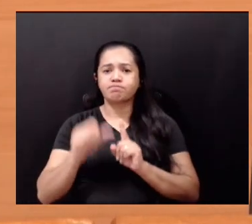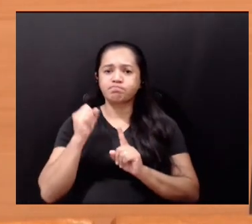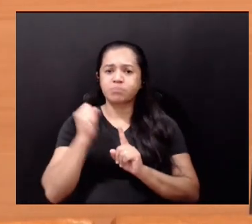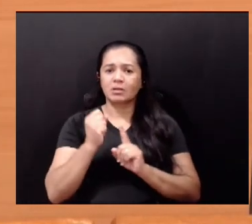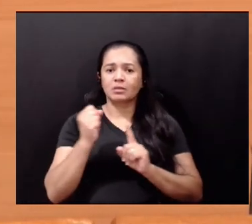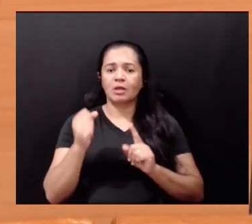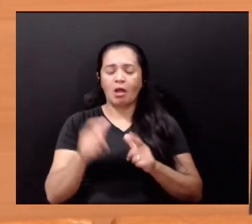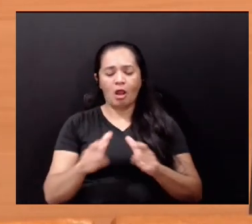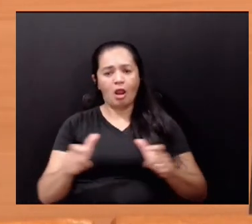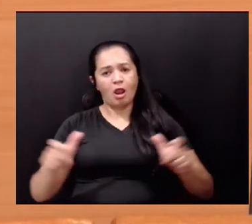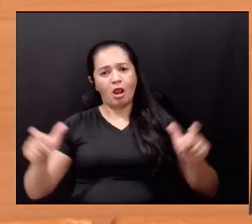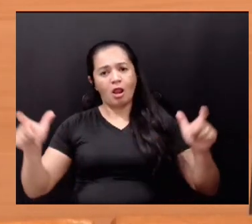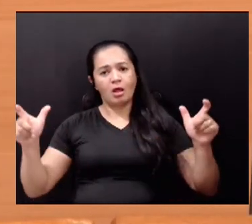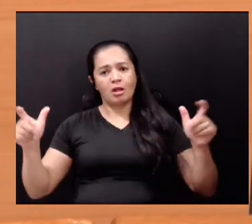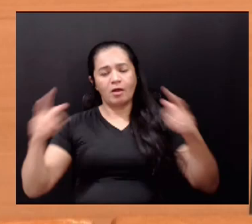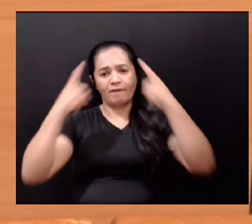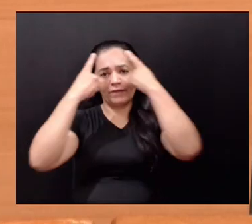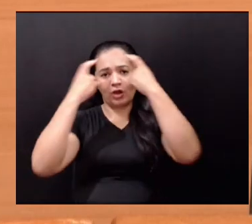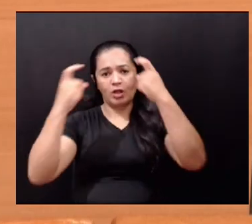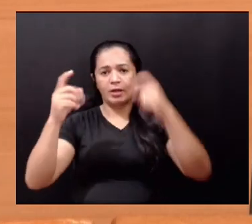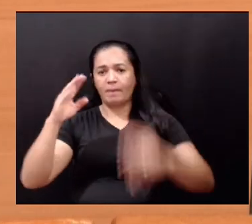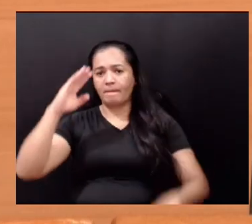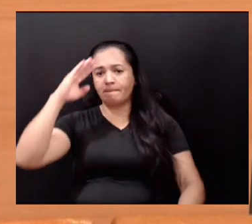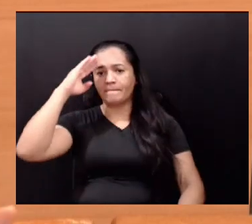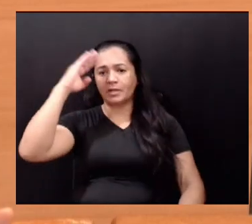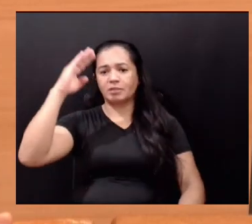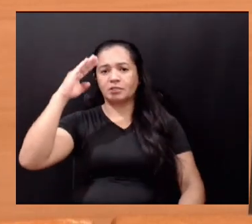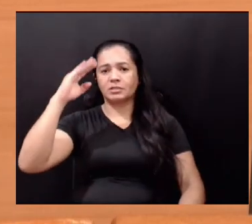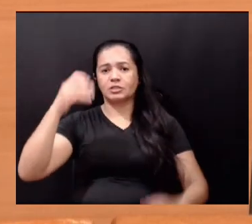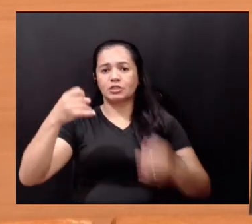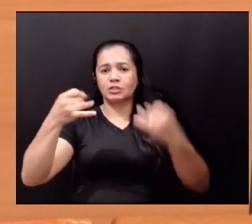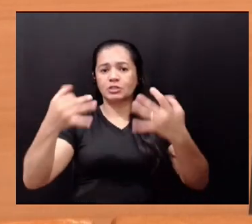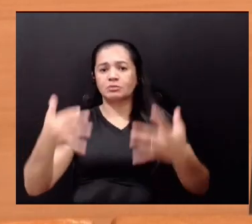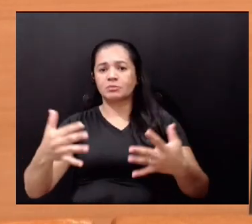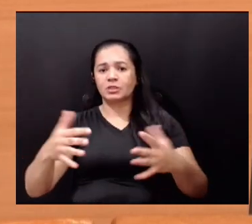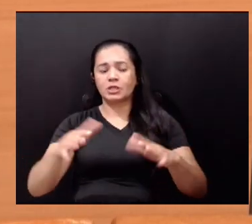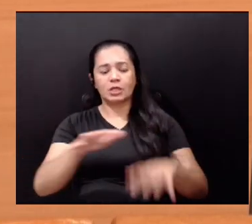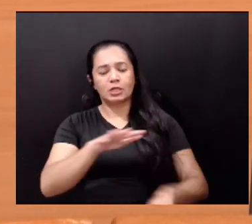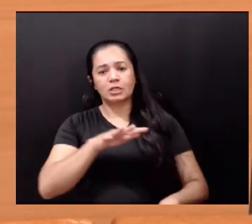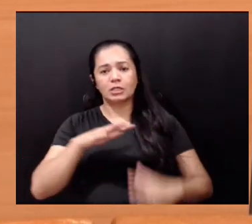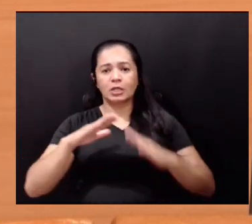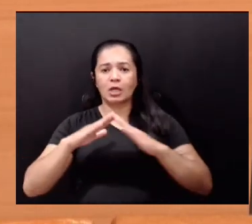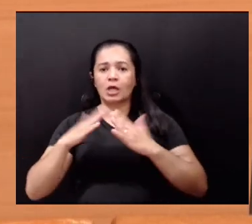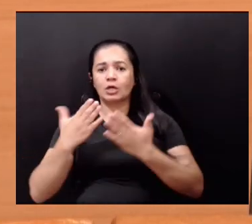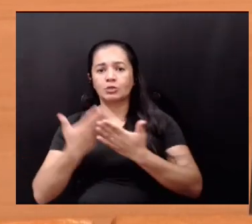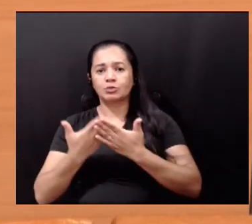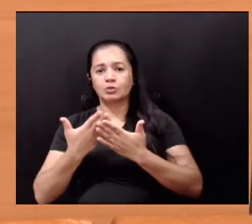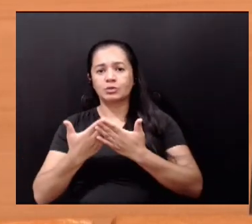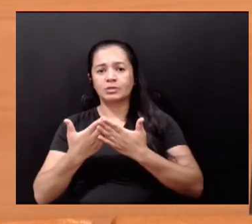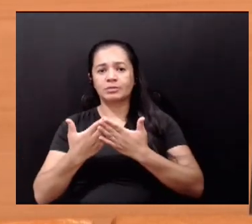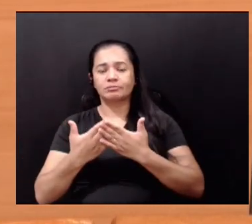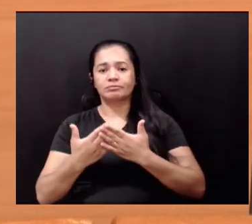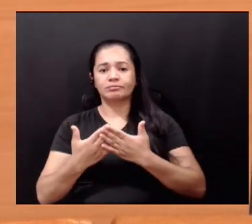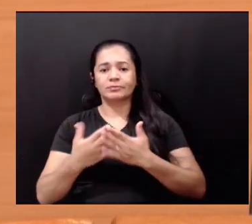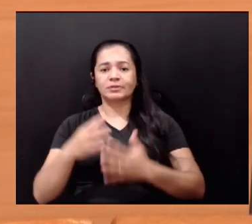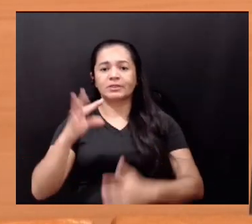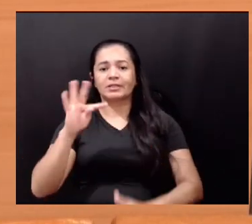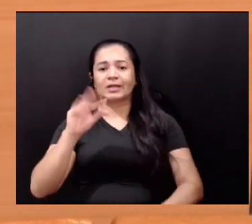violências, principalmente quando a gente está falando do ambiente escolar e a Tamires trouxe muito bem aqui, né,